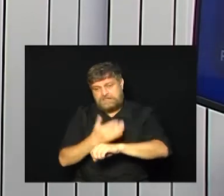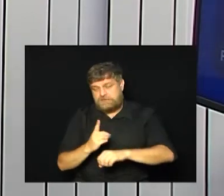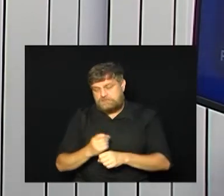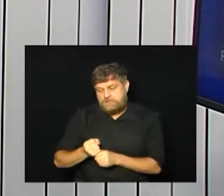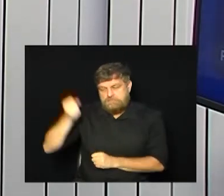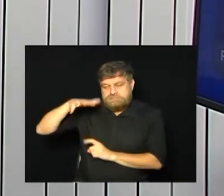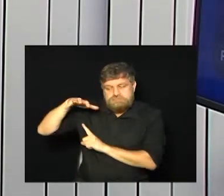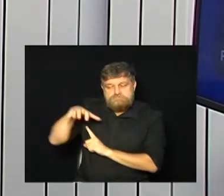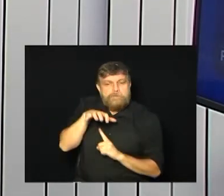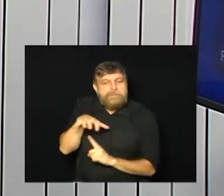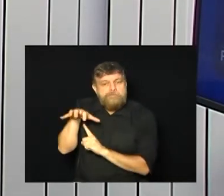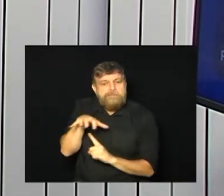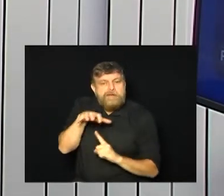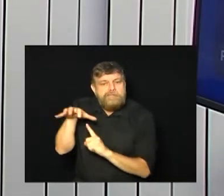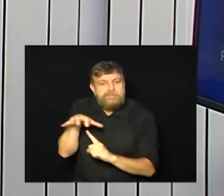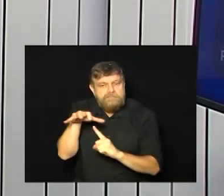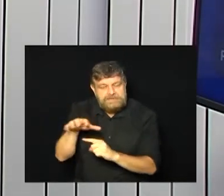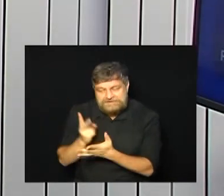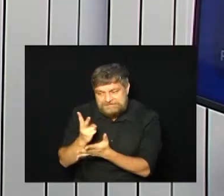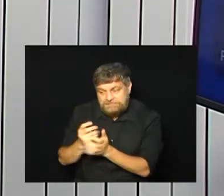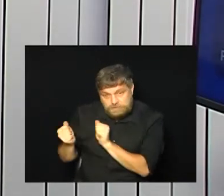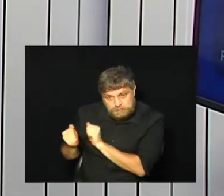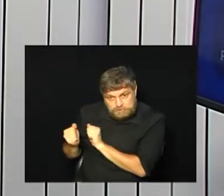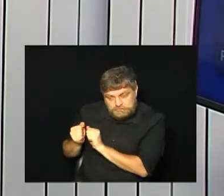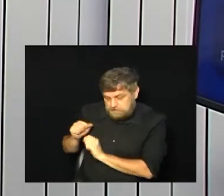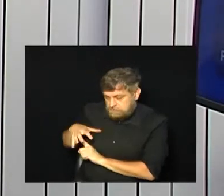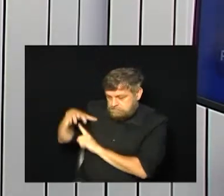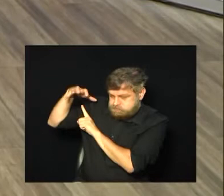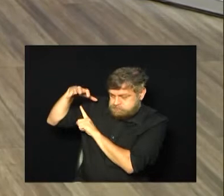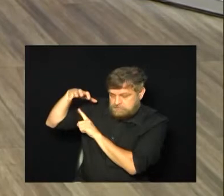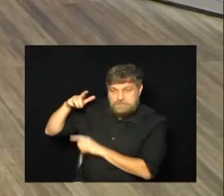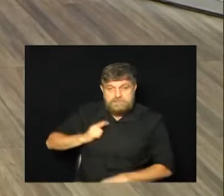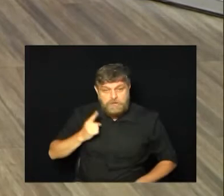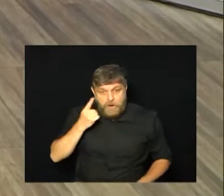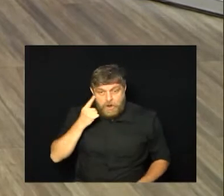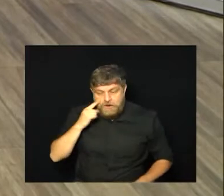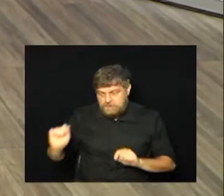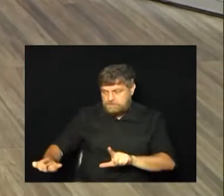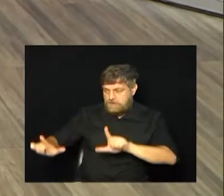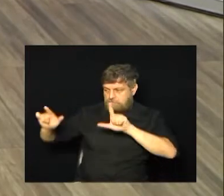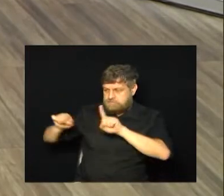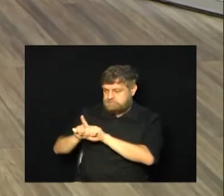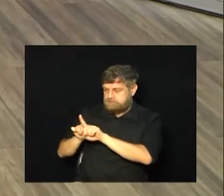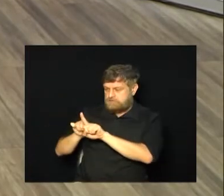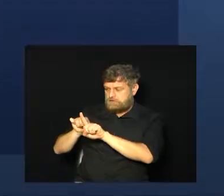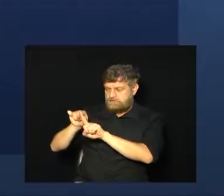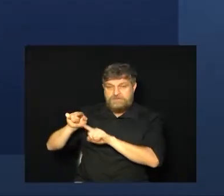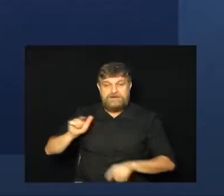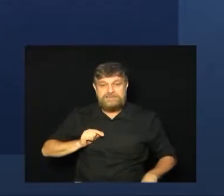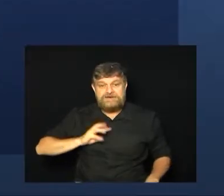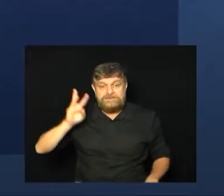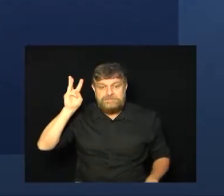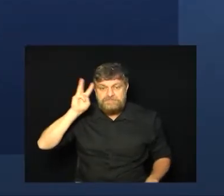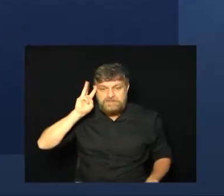seu guarda-chuva, deixa aí sempre ele por perto. Vamos às temperaturas? Olha só, elas já estão aqui na minha tela, então amanhã,